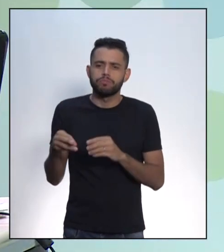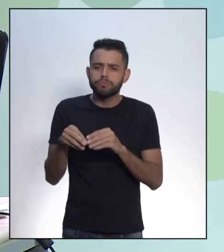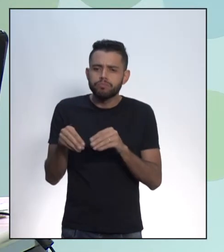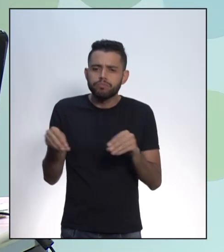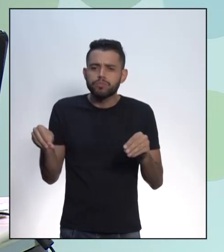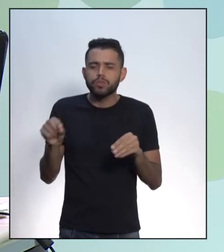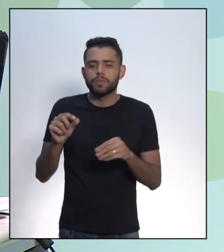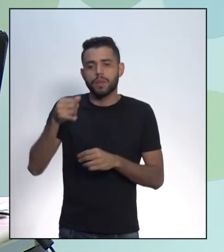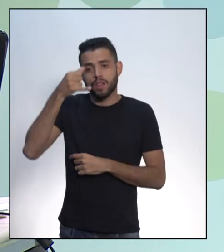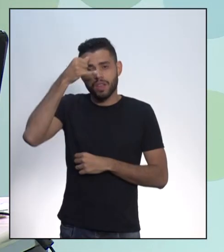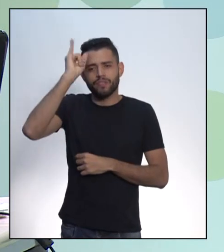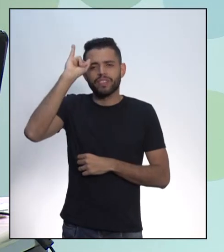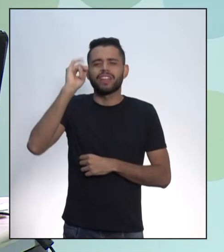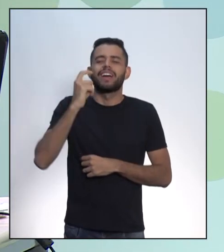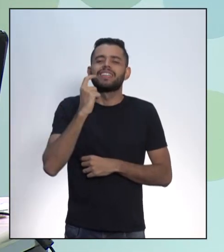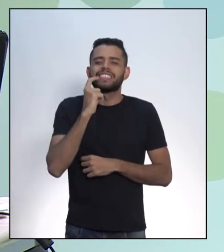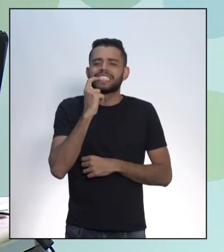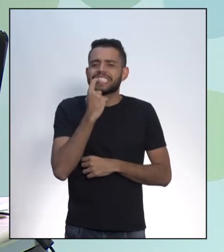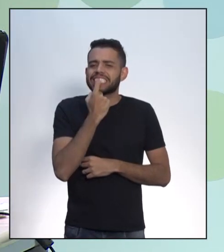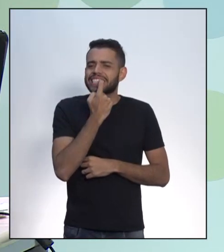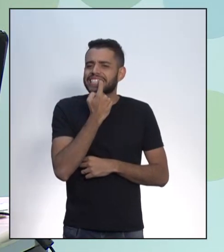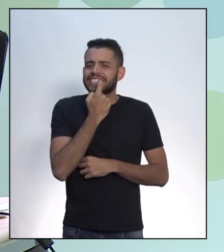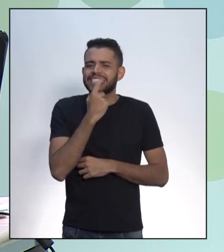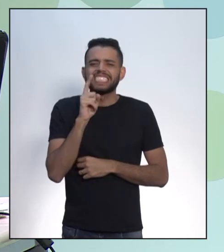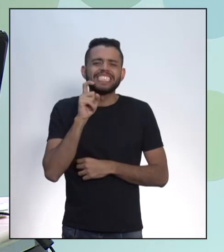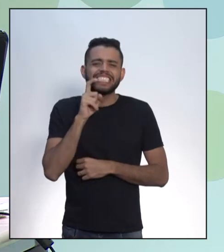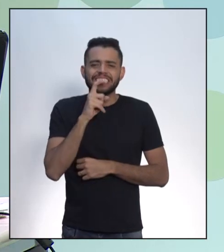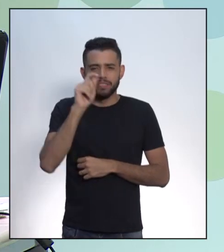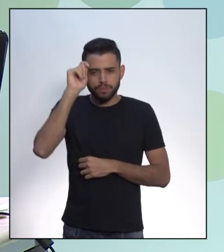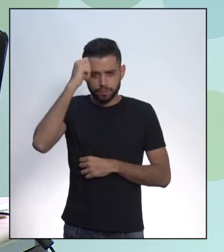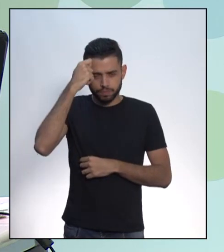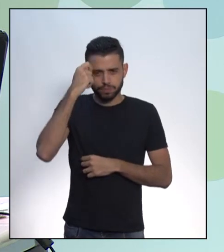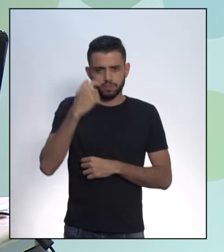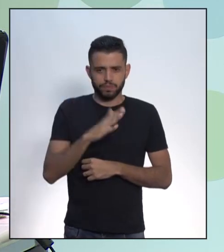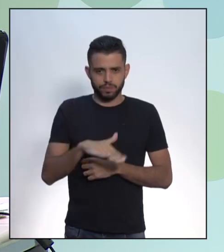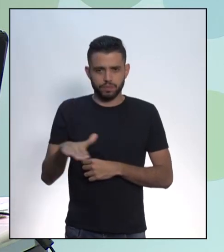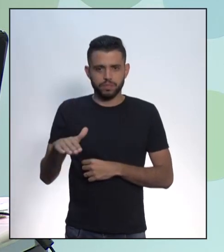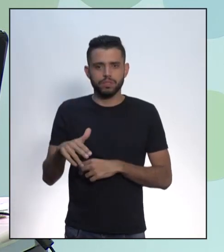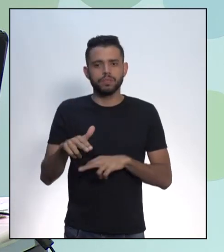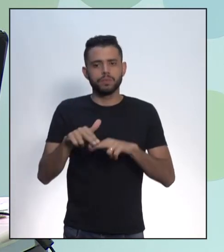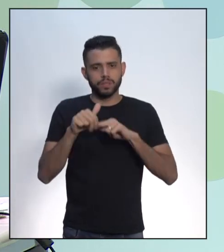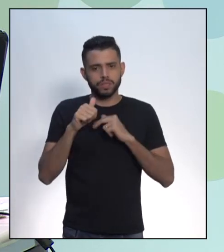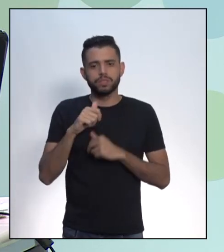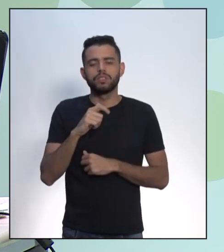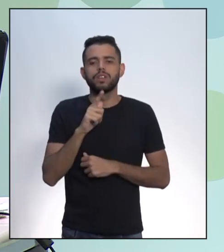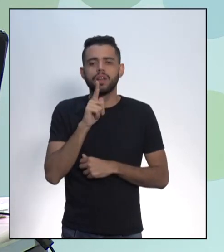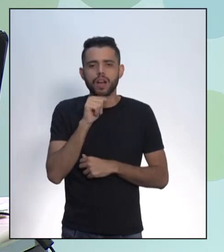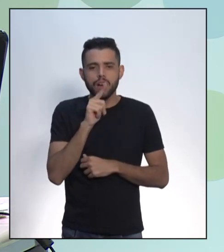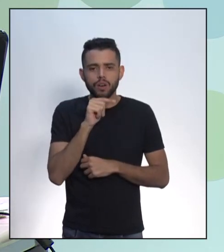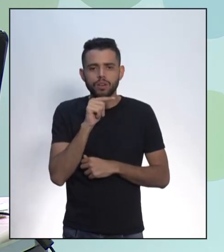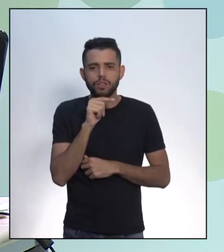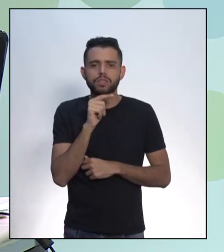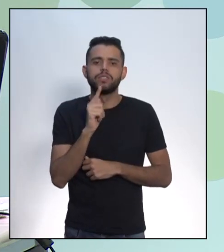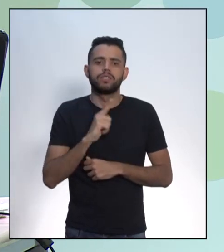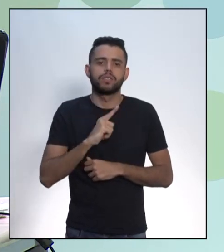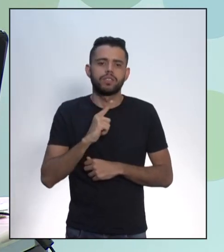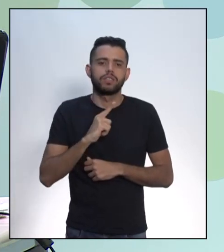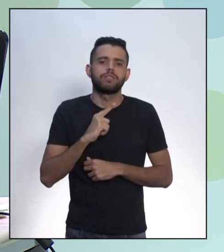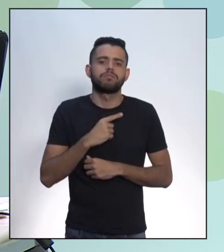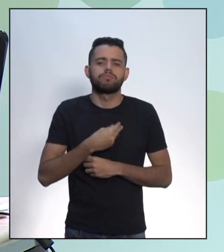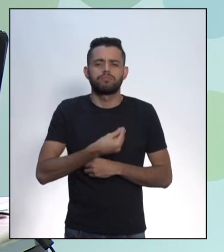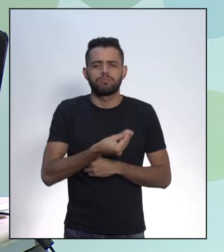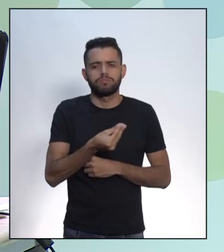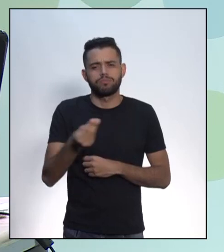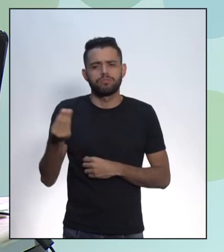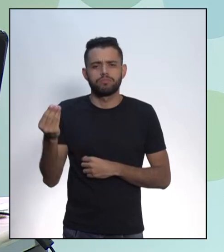principalmente, prevenção de cárie nas crianças. Então, é convenção ter a água já ir para o reservatório de distribuição